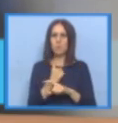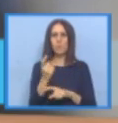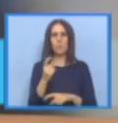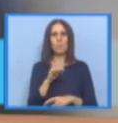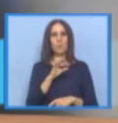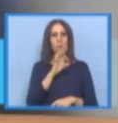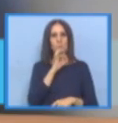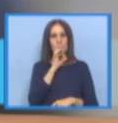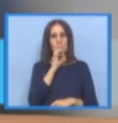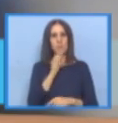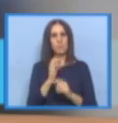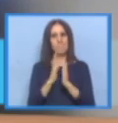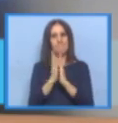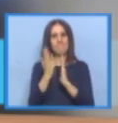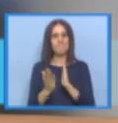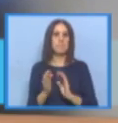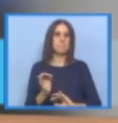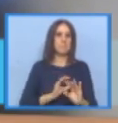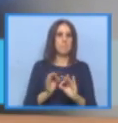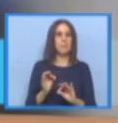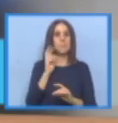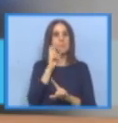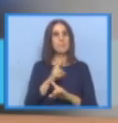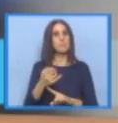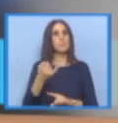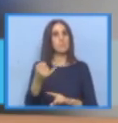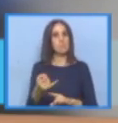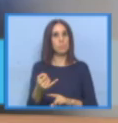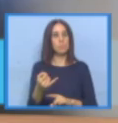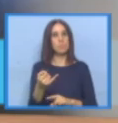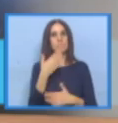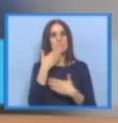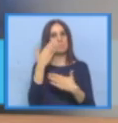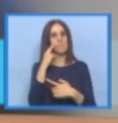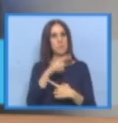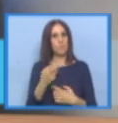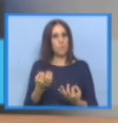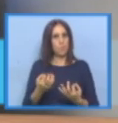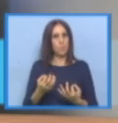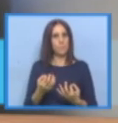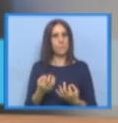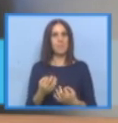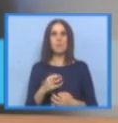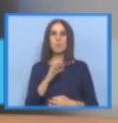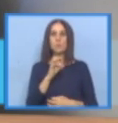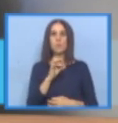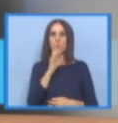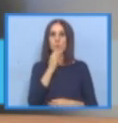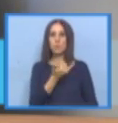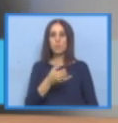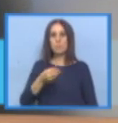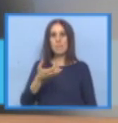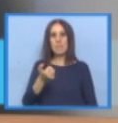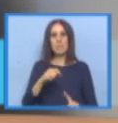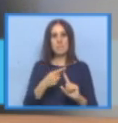diocesano para a preparação e depois da visita também, numa visita de agradecimento. Os bispos estiveram em 2015 na visita